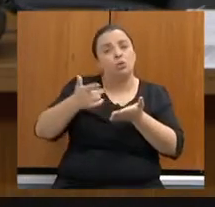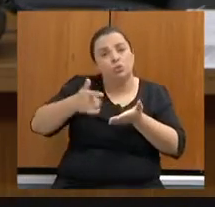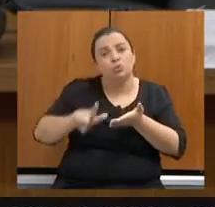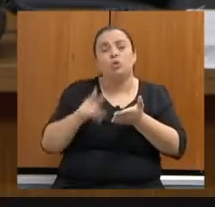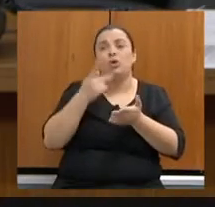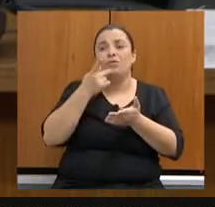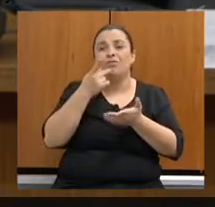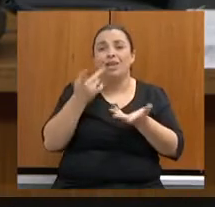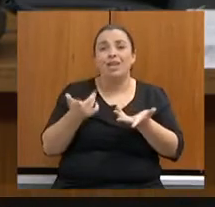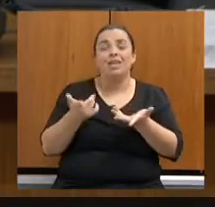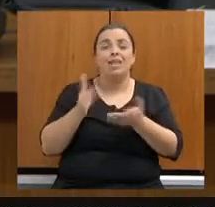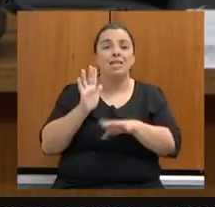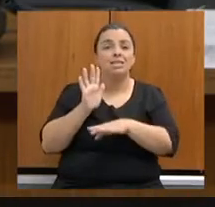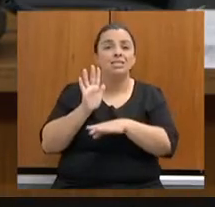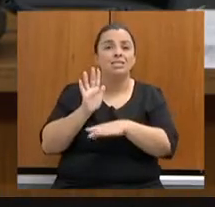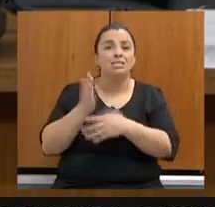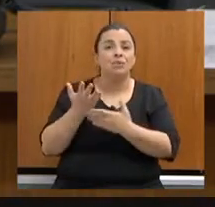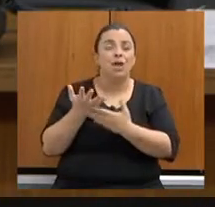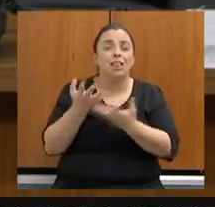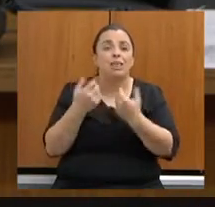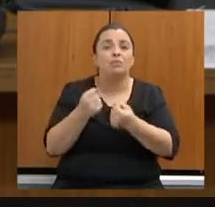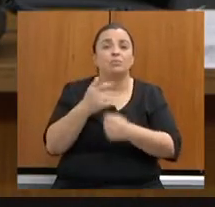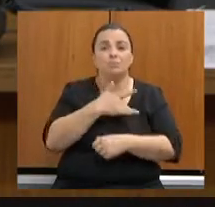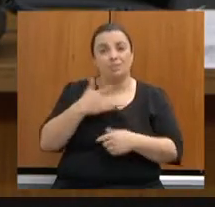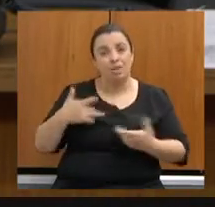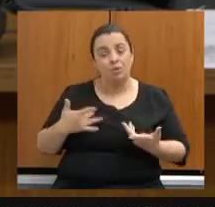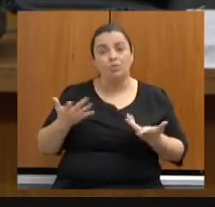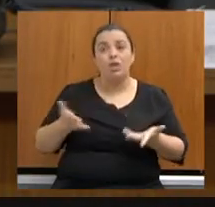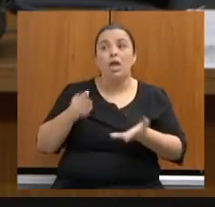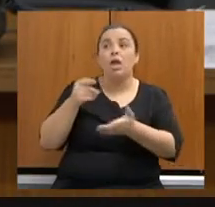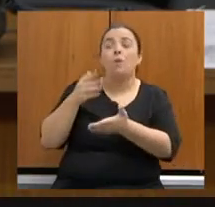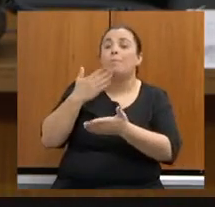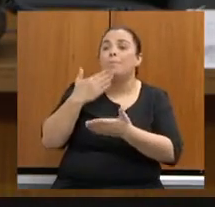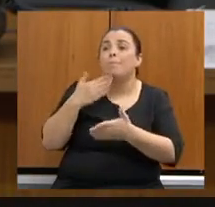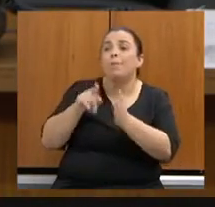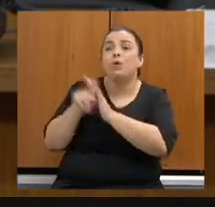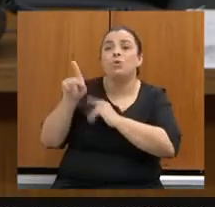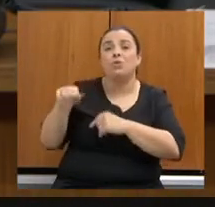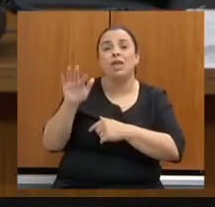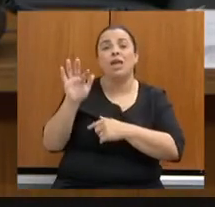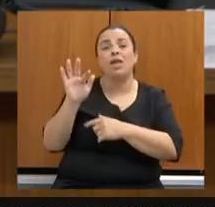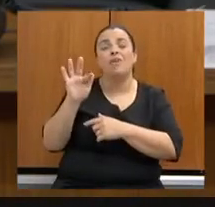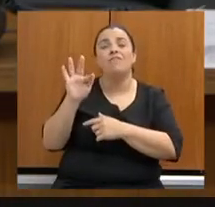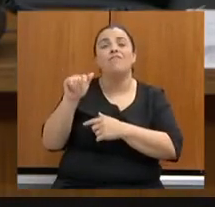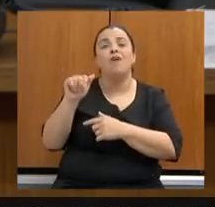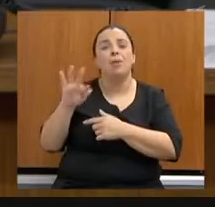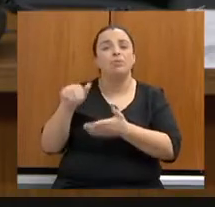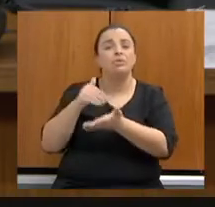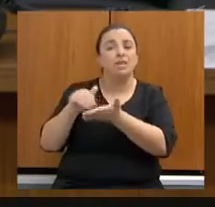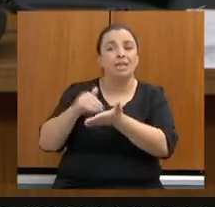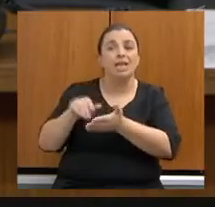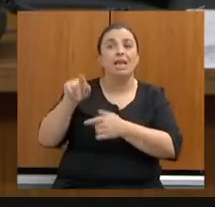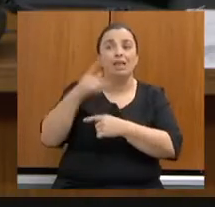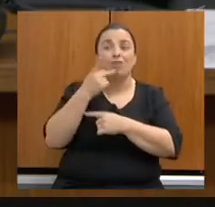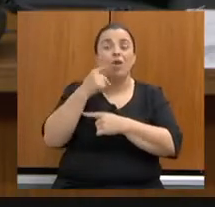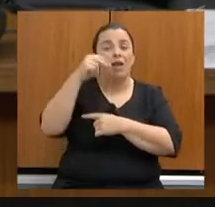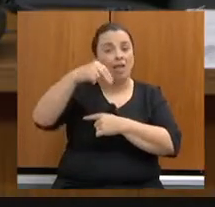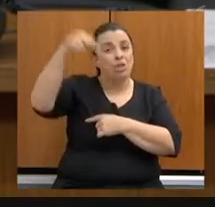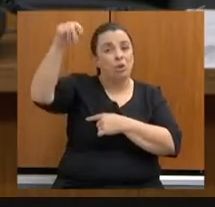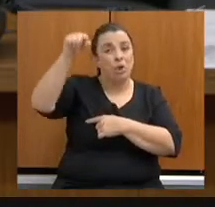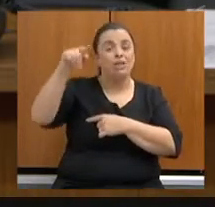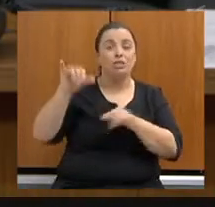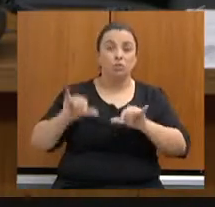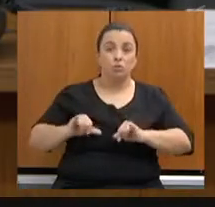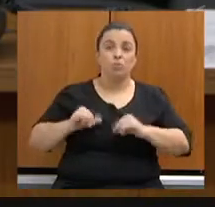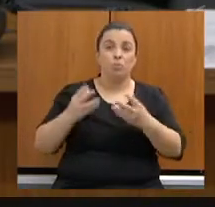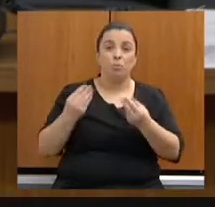questão da desistência Aí eu disse que tava falando foi olha realmente Noroeste a região mais divertida do estado e a gente tem que lutar por isso